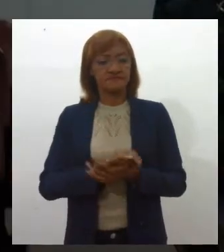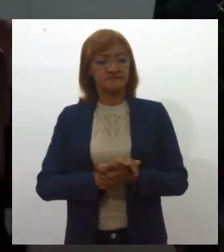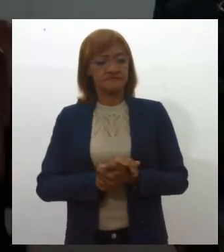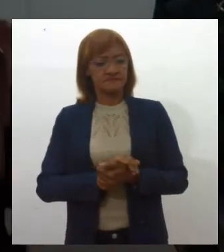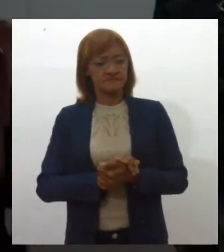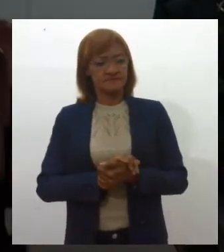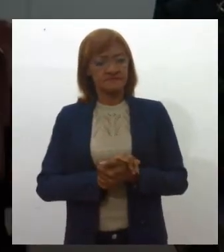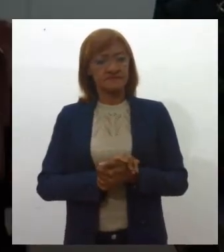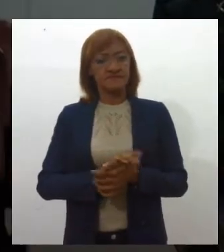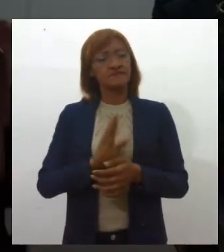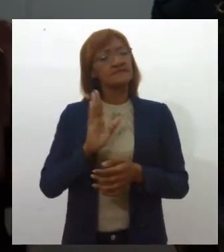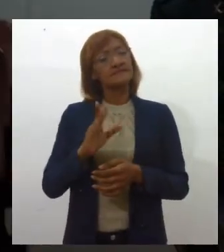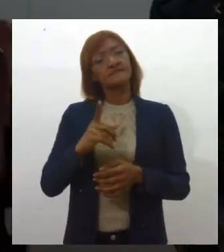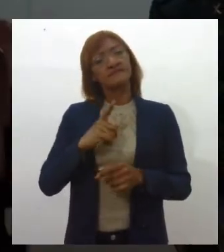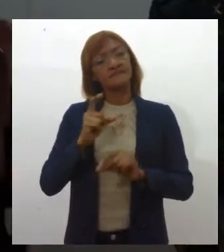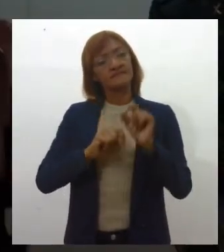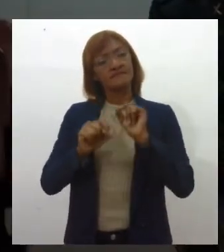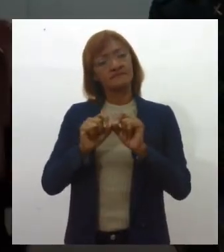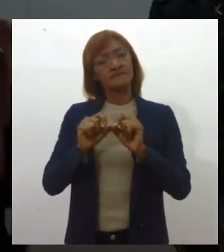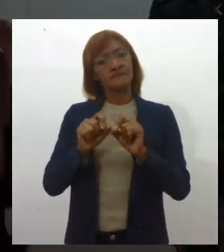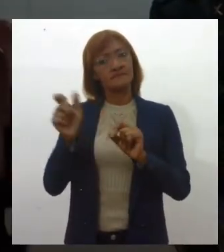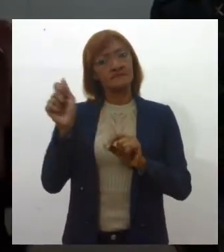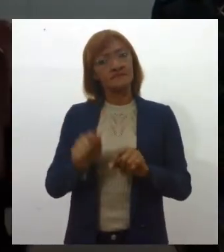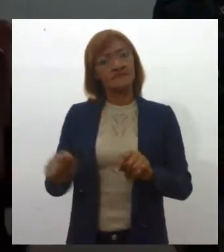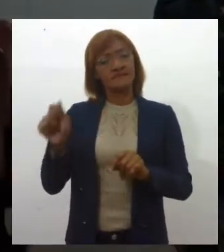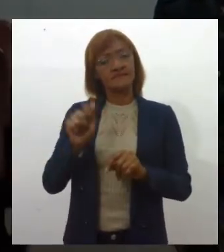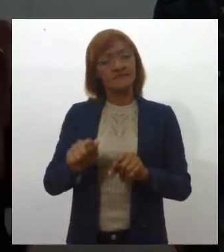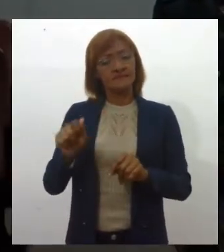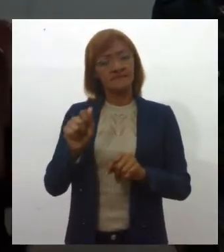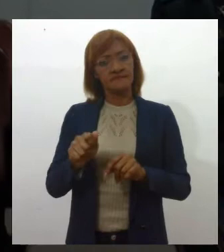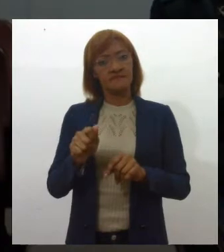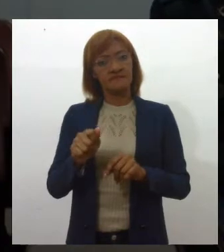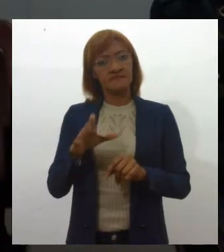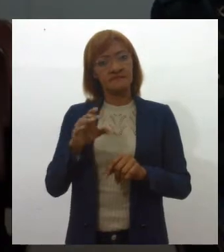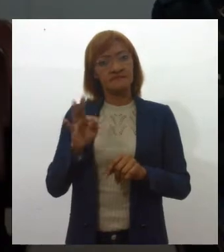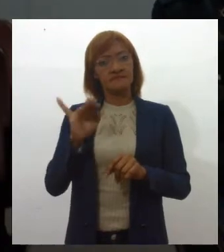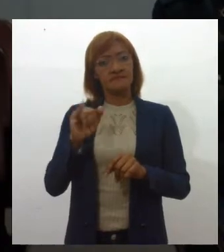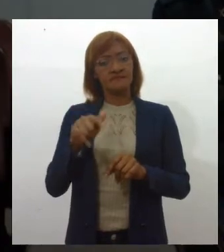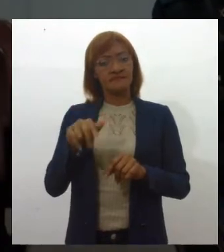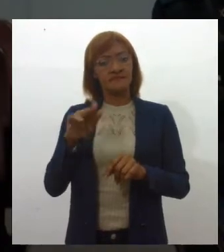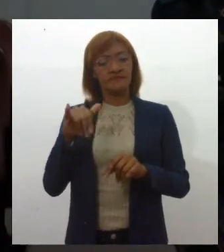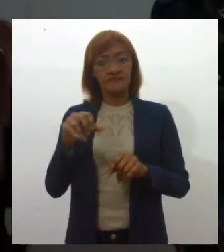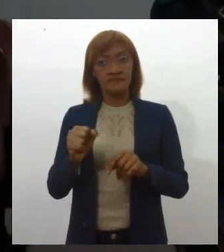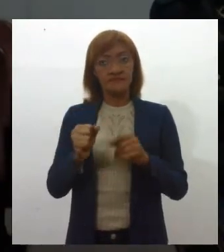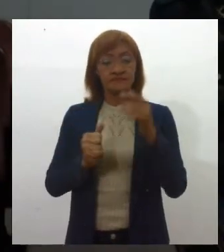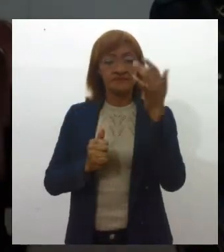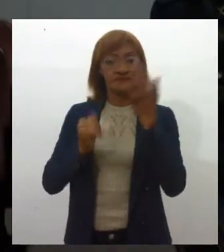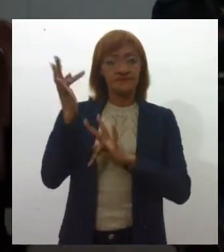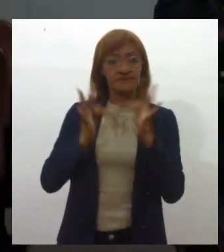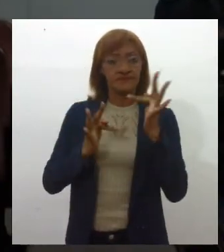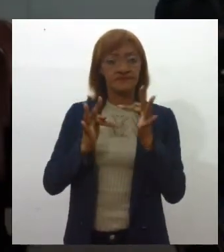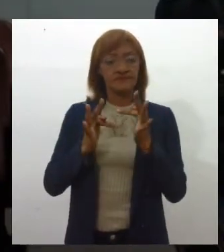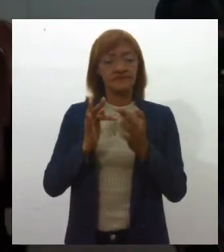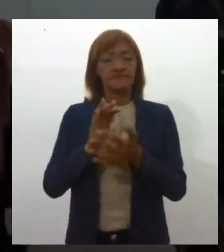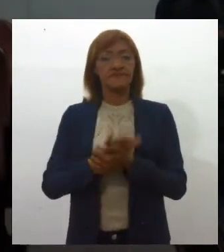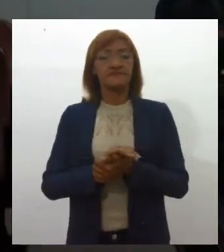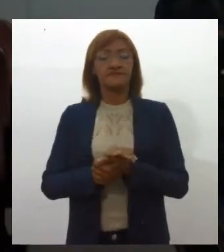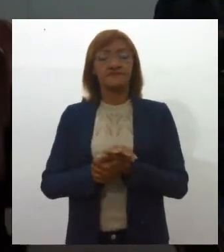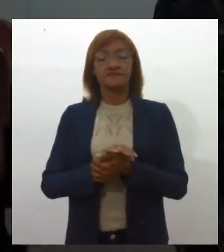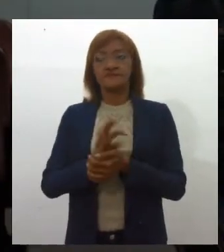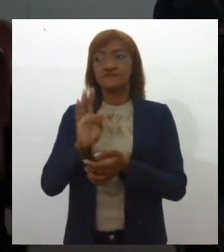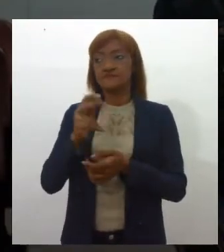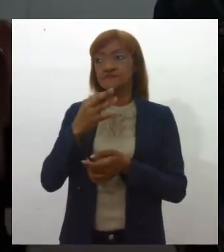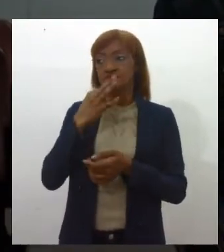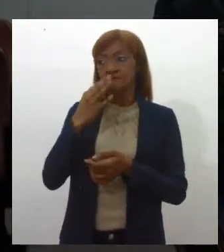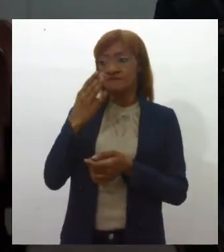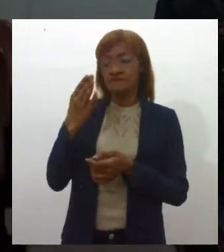ao reconhecimento de utilidade pública da Associação dos Cacumbis em Laranjeiras, que é um grupo folclórico, Mestre Deca, muito famoso, e com